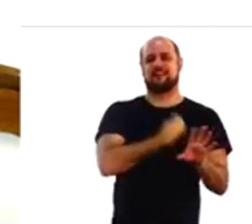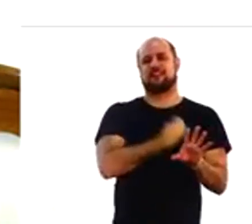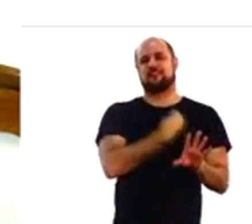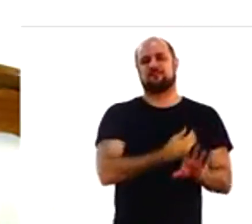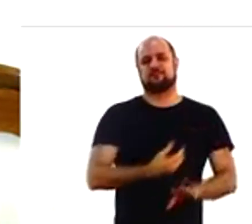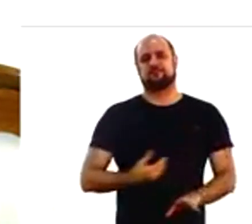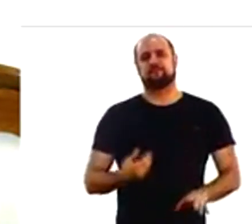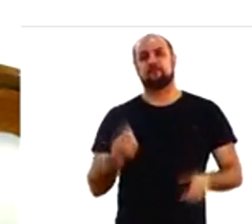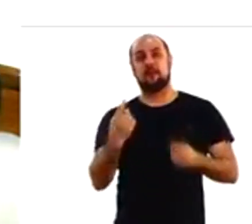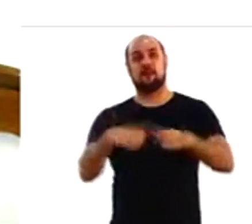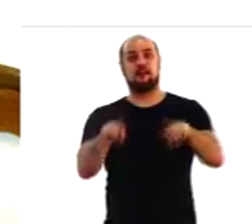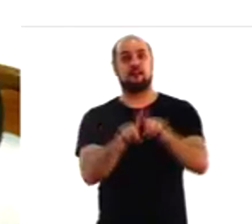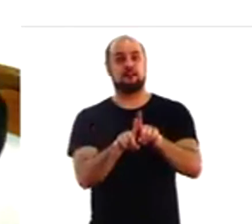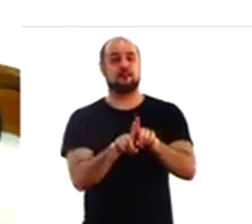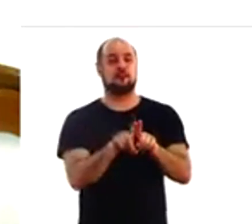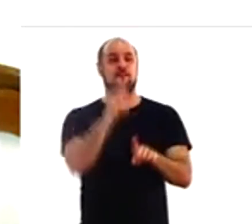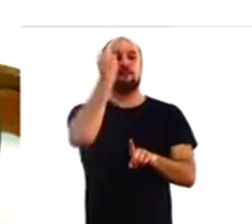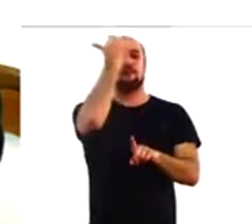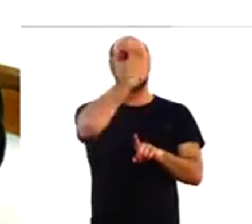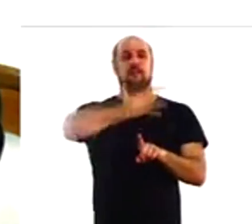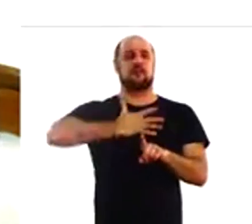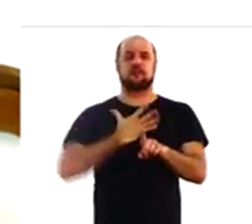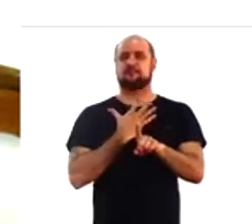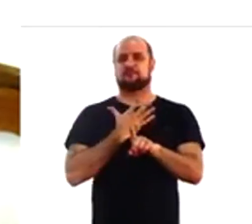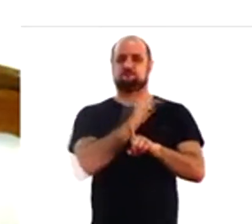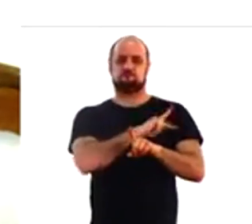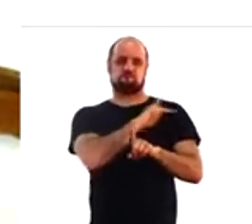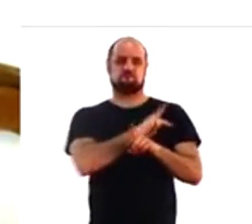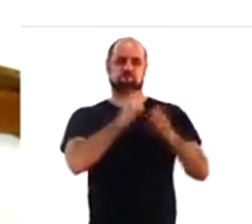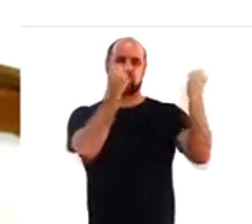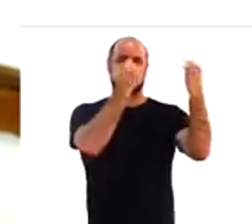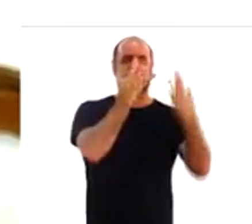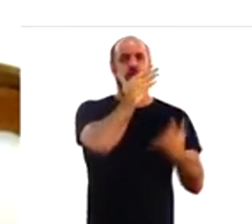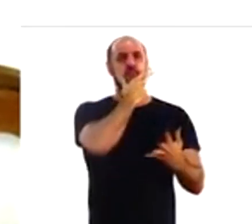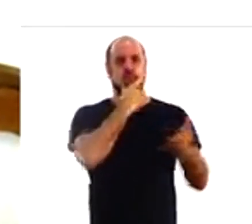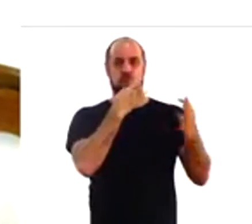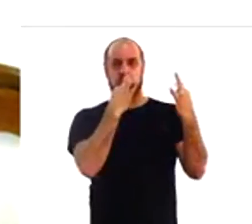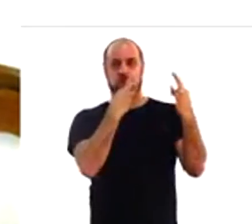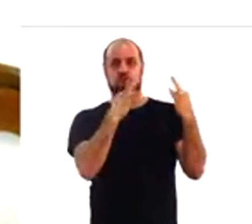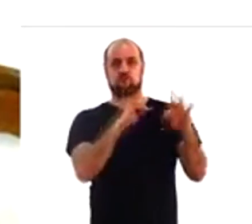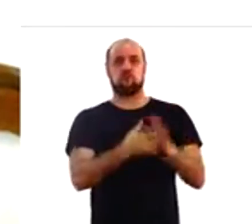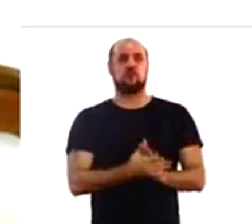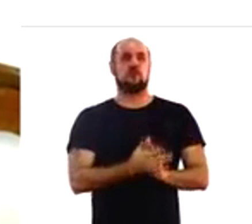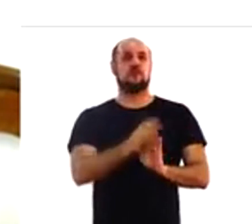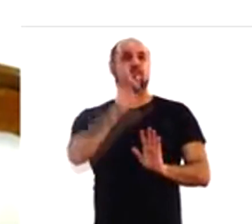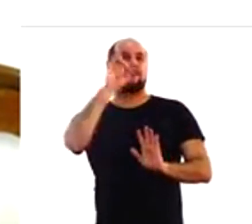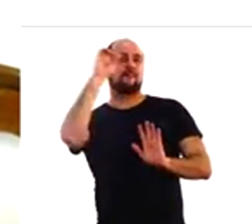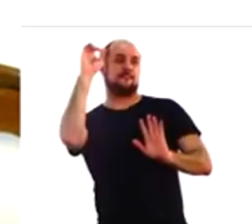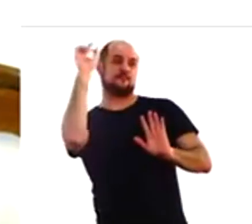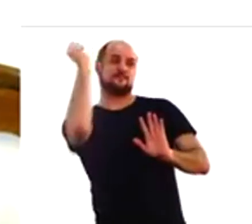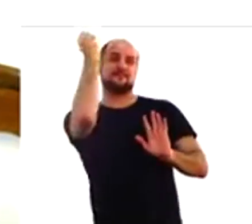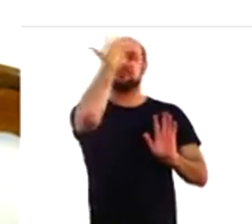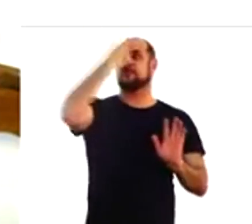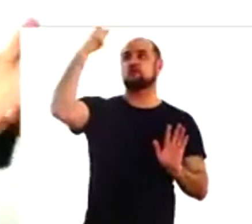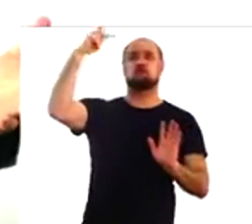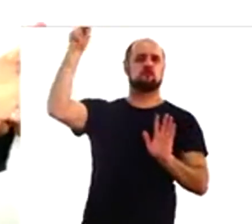Então, os benefícios da graça, Paulo diz a Tito, Deus deu, a graça é de Deus,